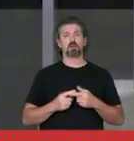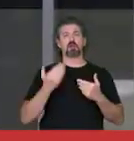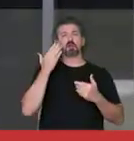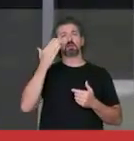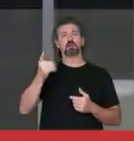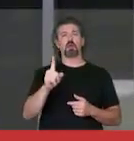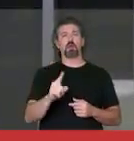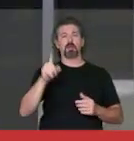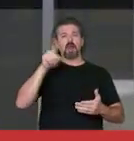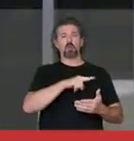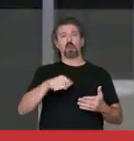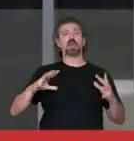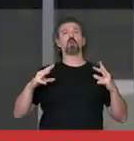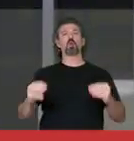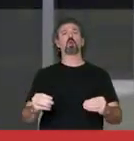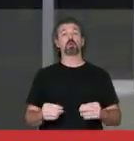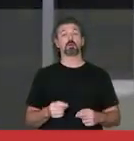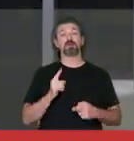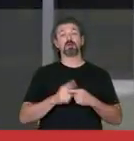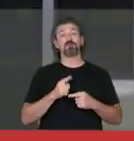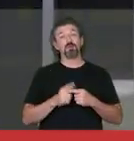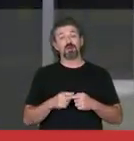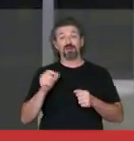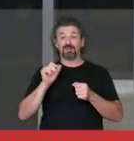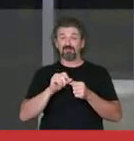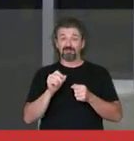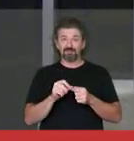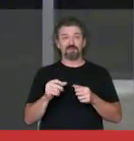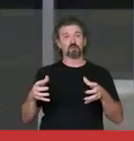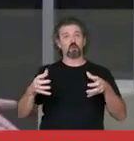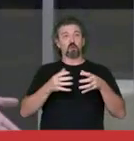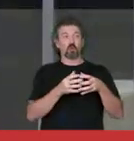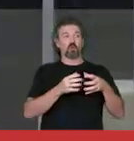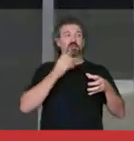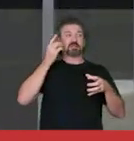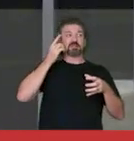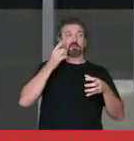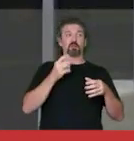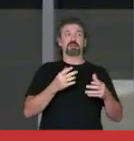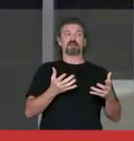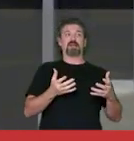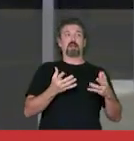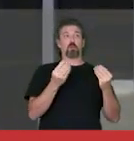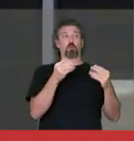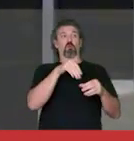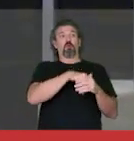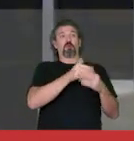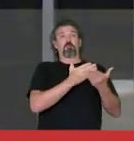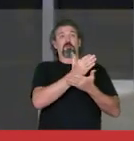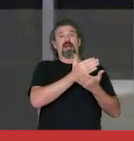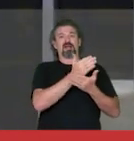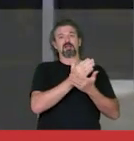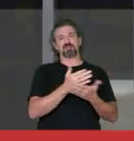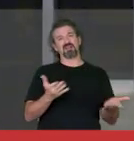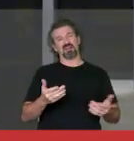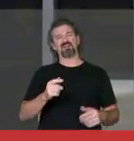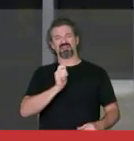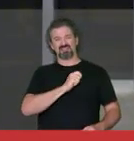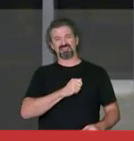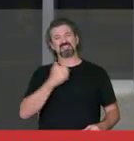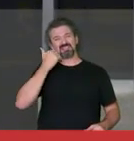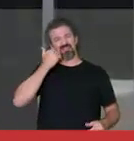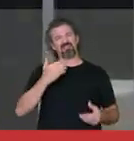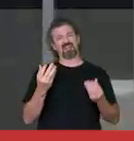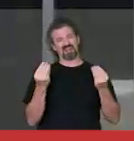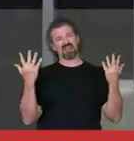anulação de todas as urnas? Porque ele fez uma grande bancada no primeiro turno. Ora, sinceramente, vai ter oportunismo lá longe.